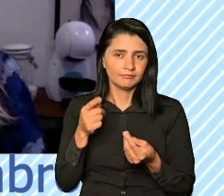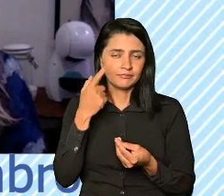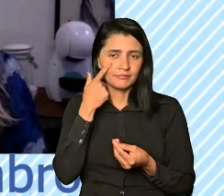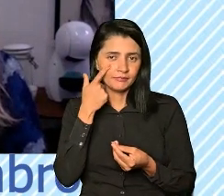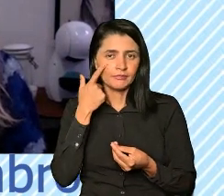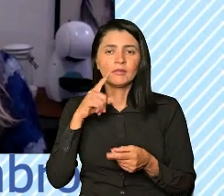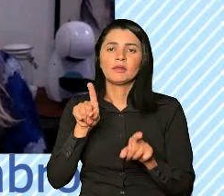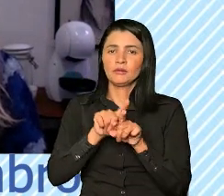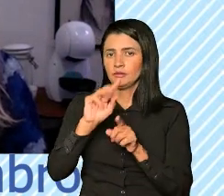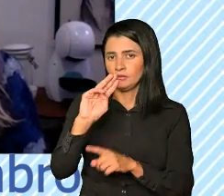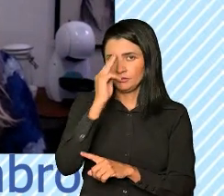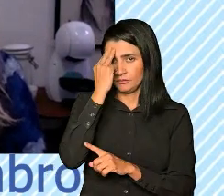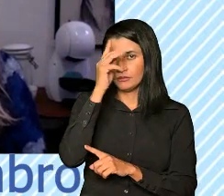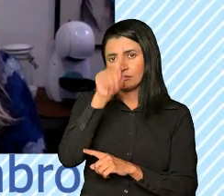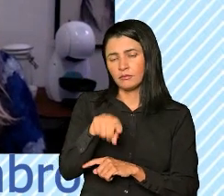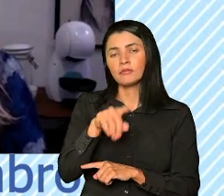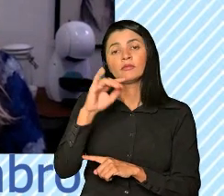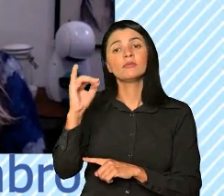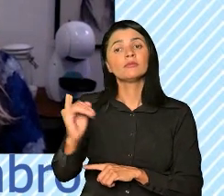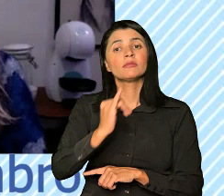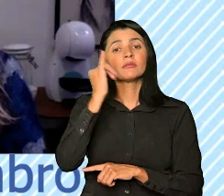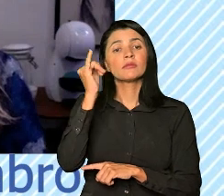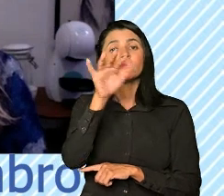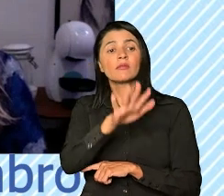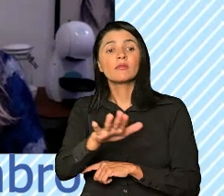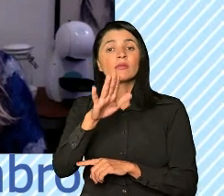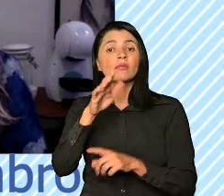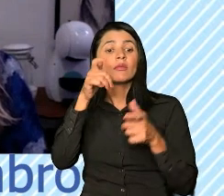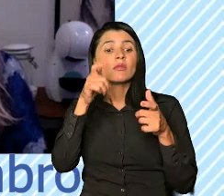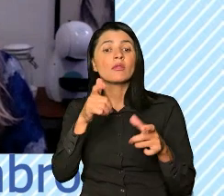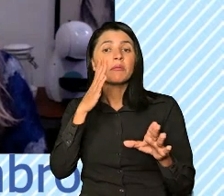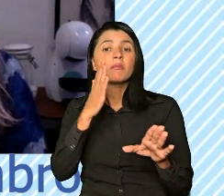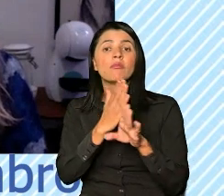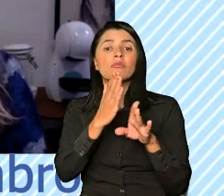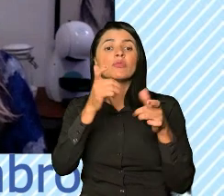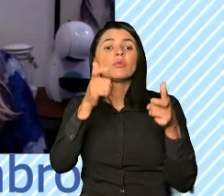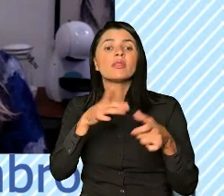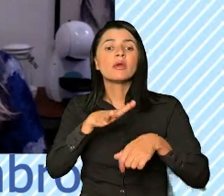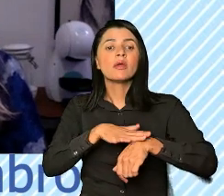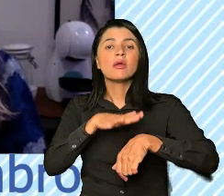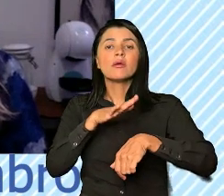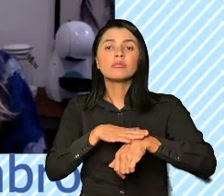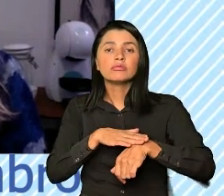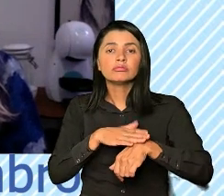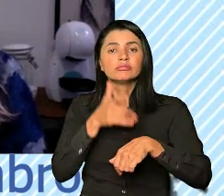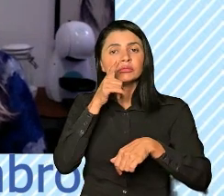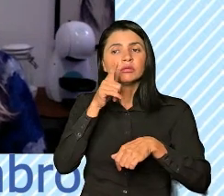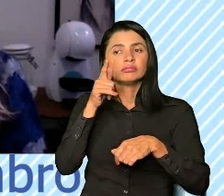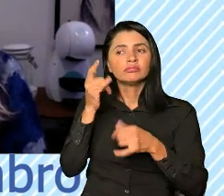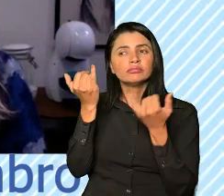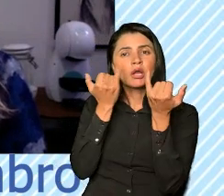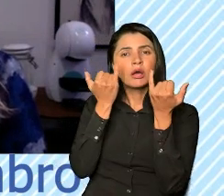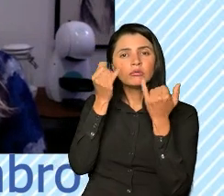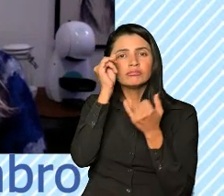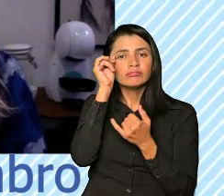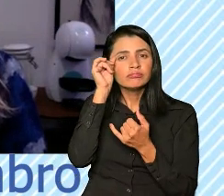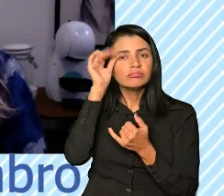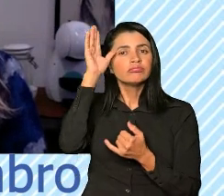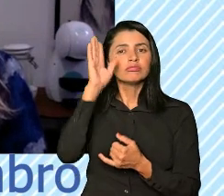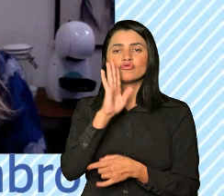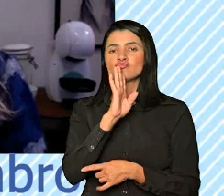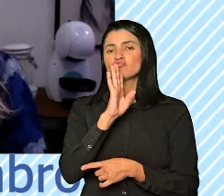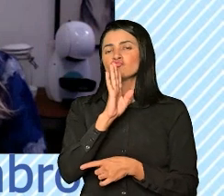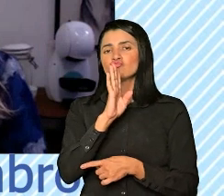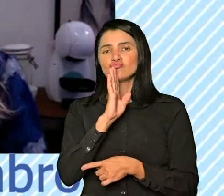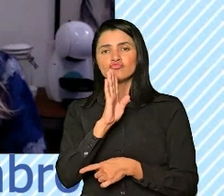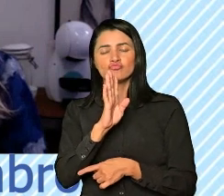é fundamentalmente importante por um aspecto de localização temporal. Então, através do conhecimento e desses